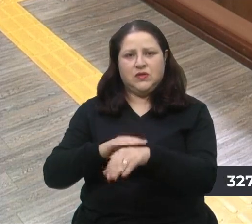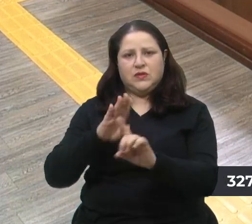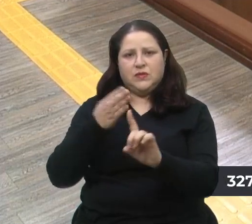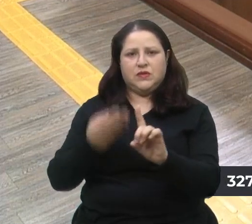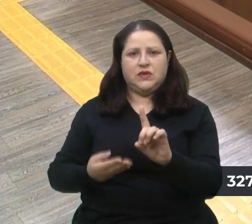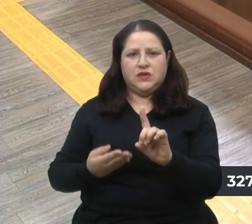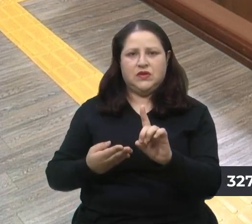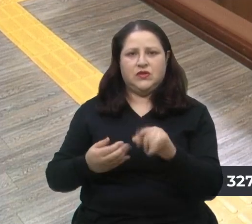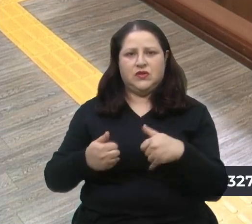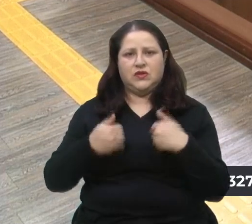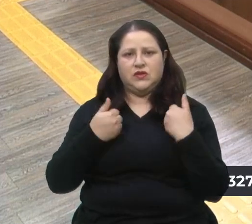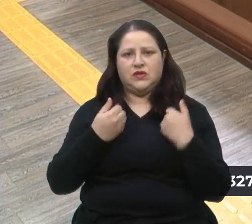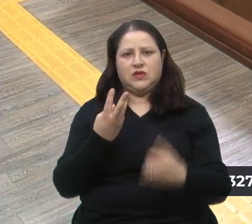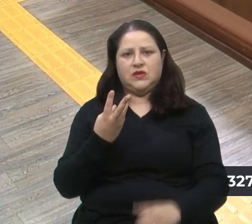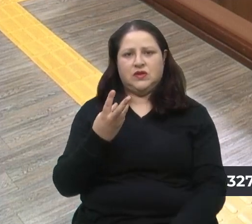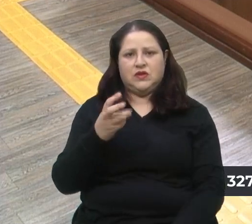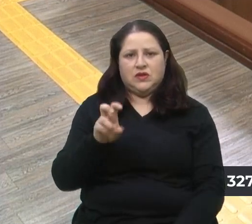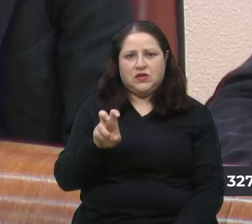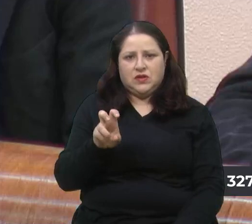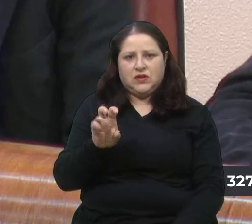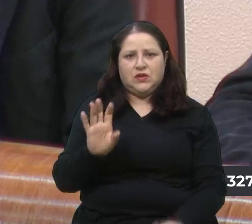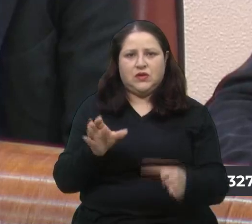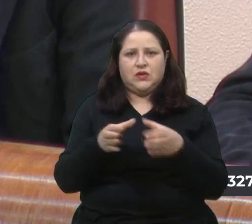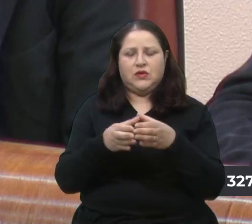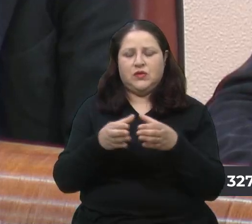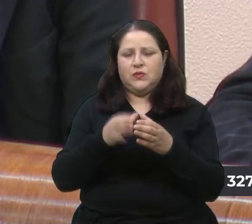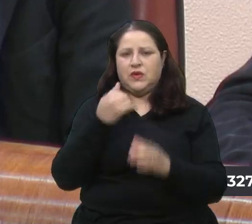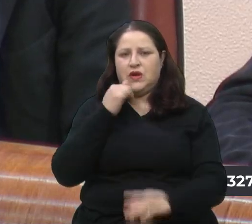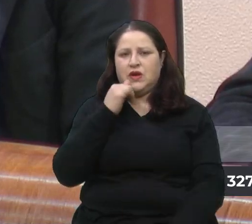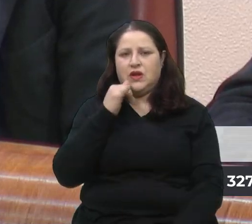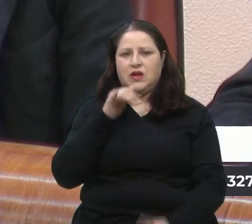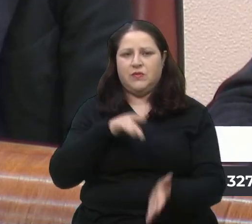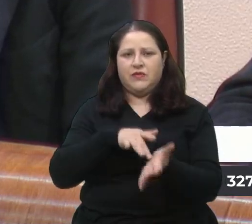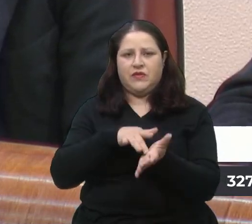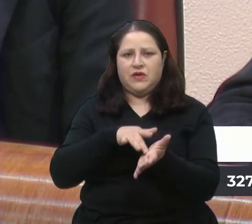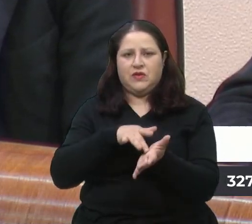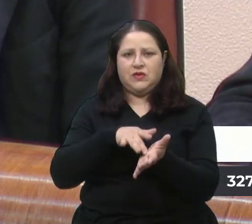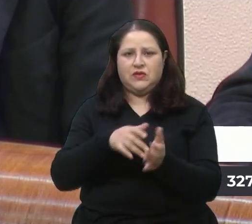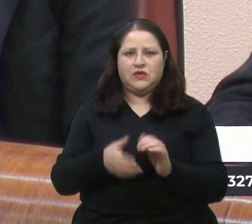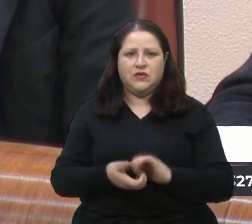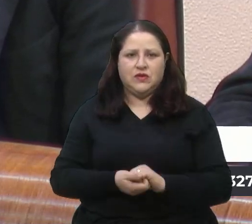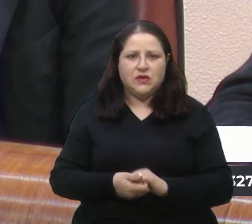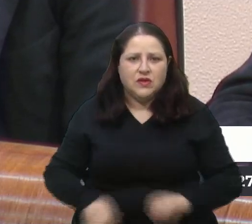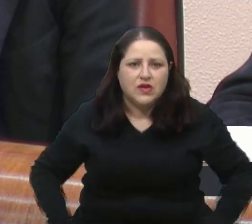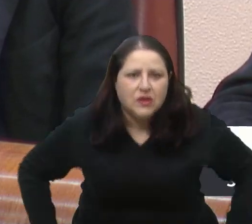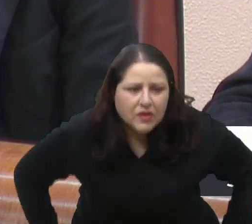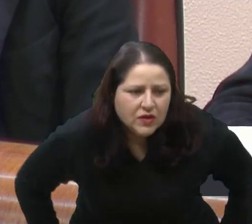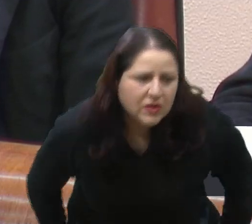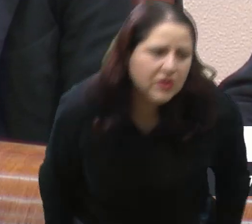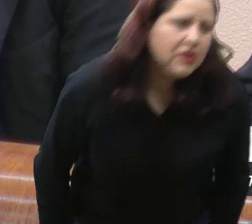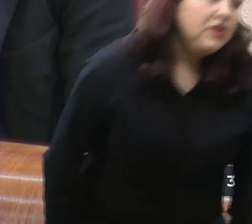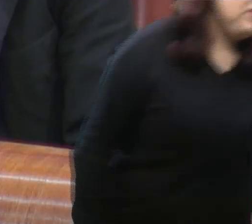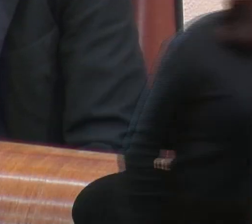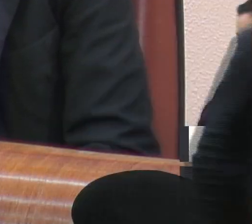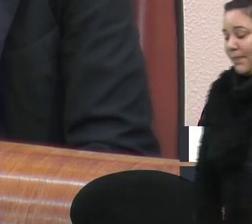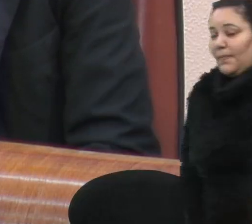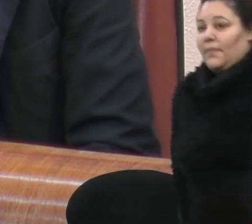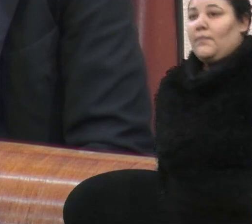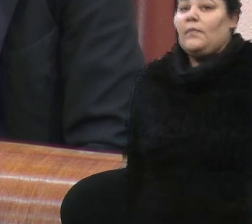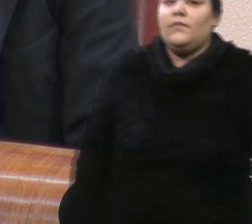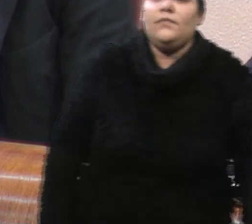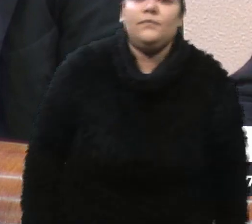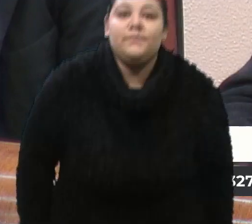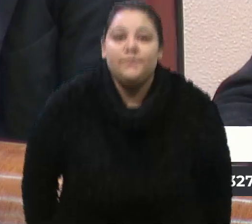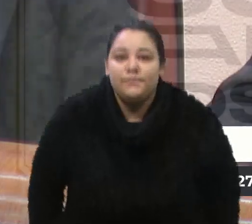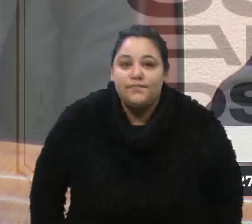aos 35 anos do grupo Alarme Falso. Compõe a mesa principal este presidente da